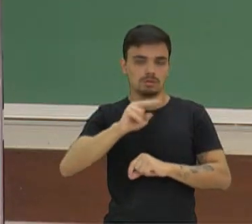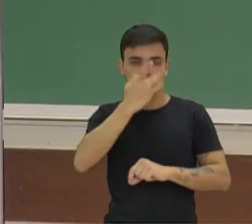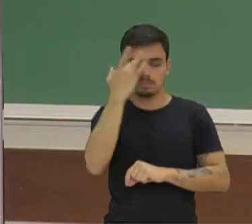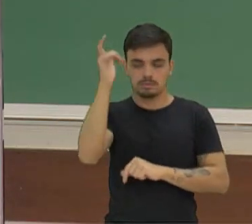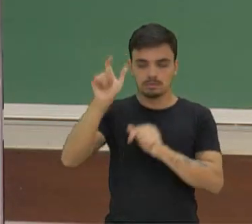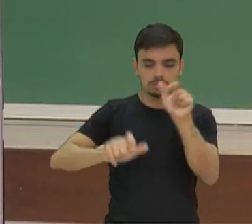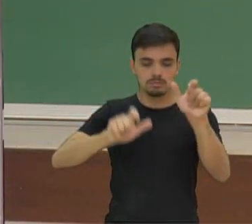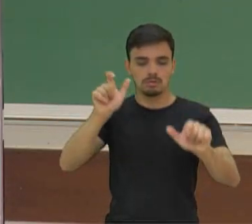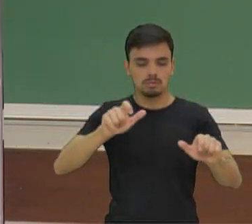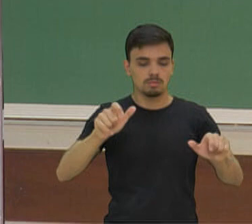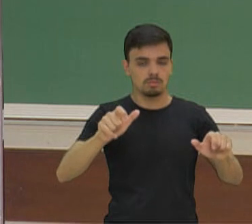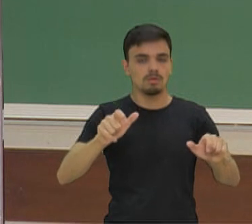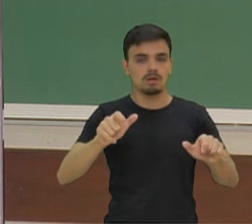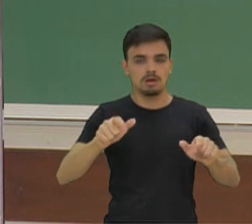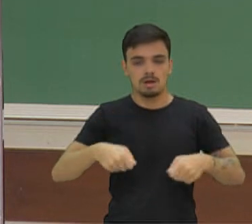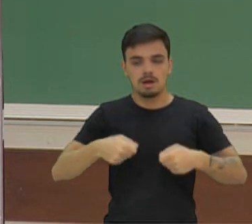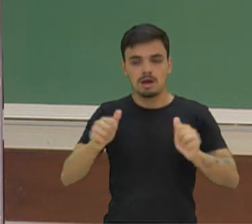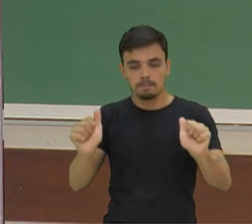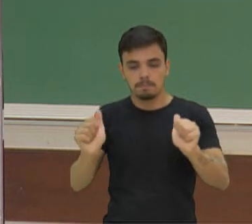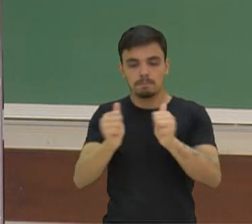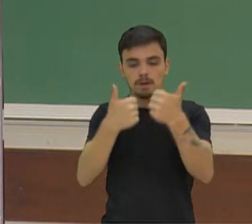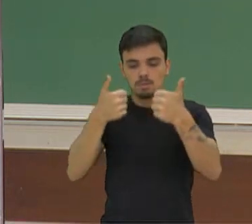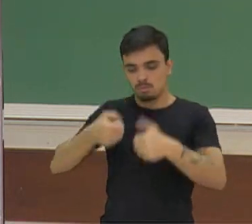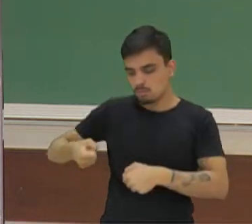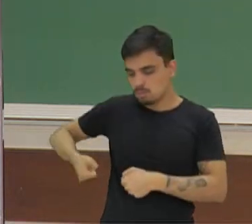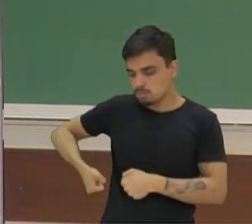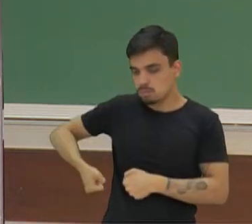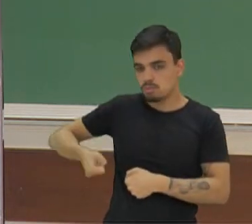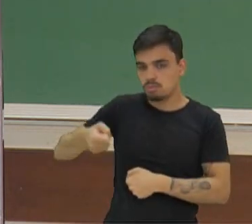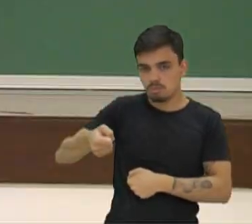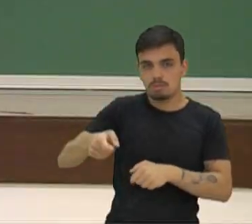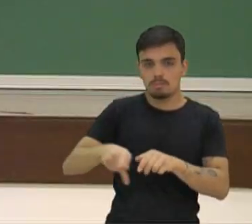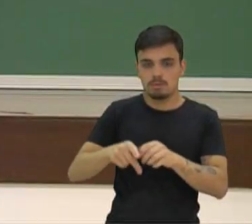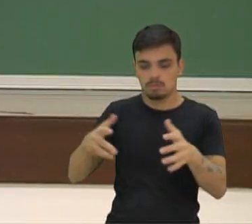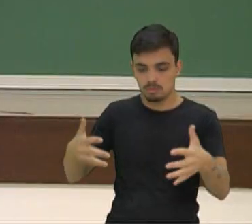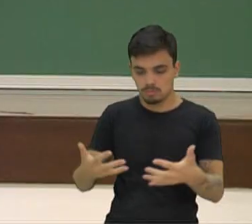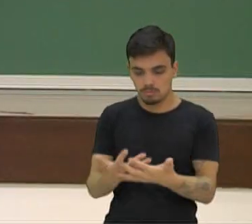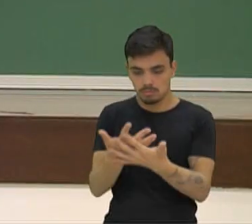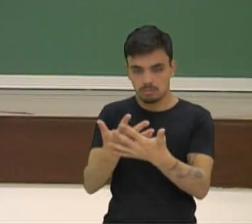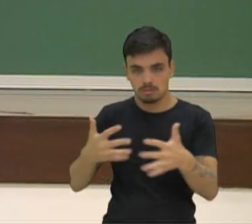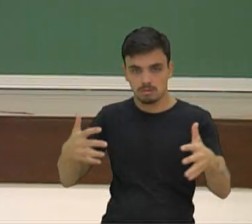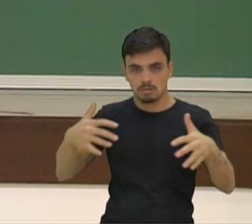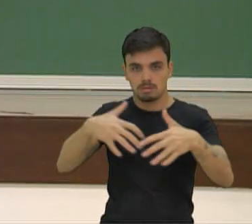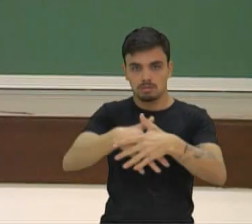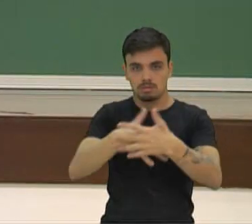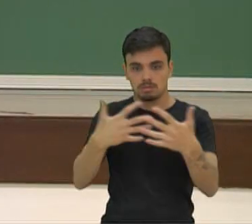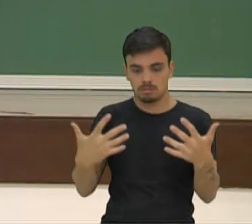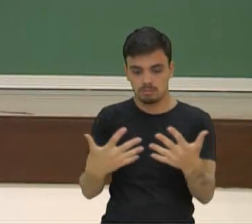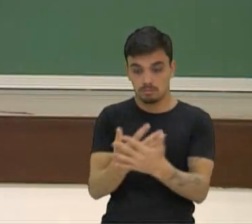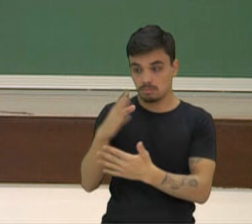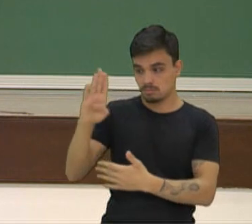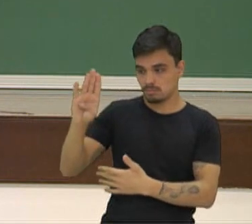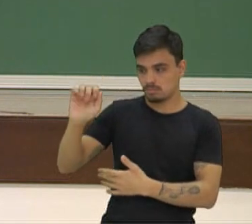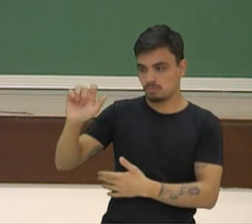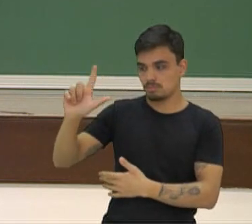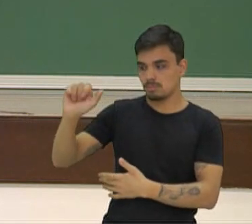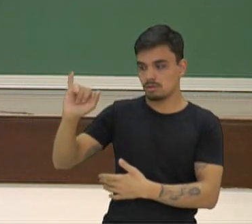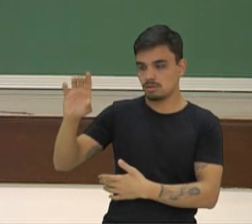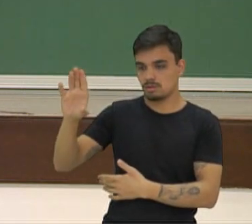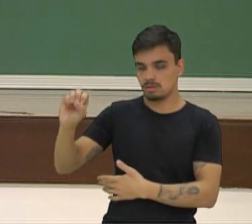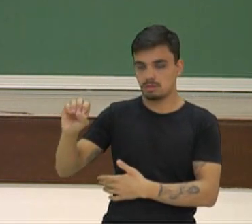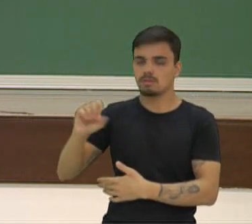pessoas que transportam pão nesses balaios, né? Podem transportar outros produtos também, né?